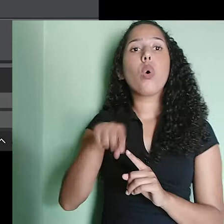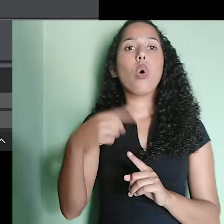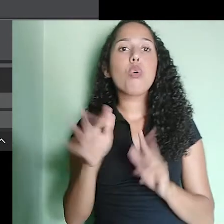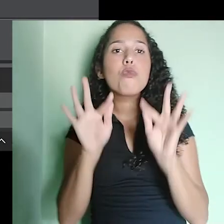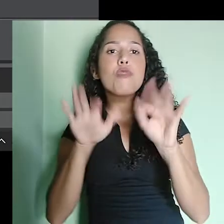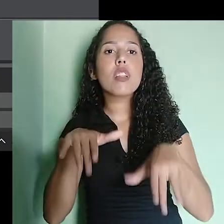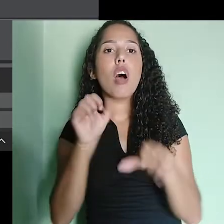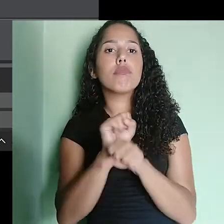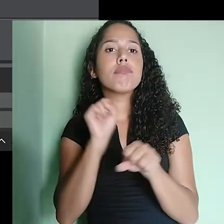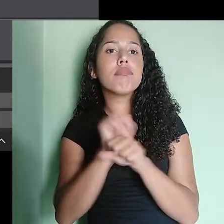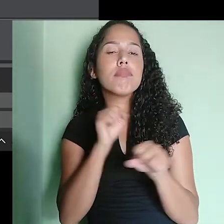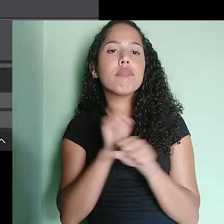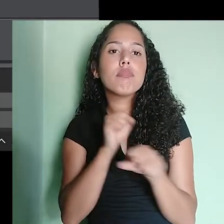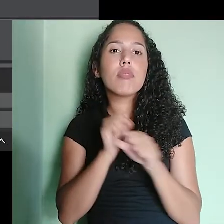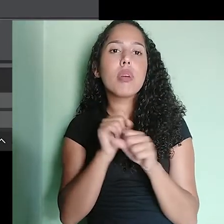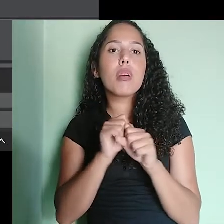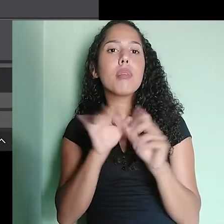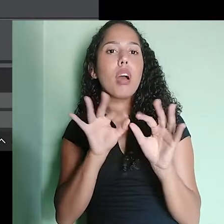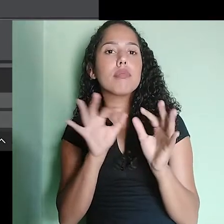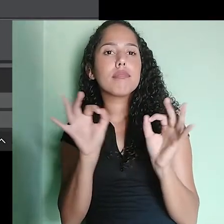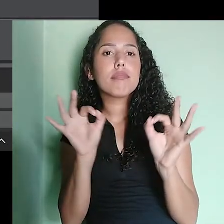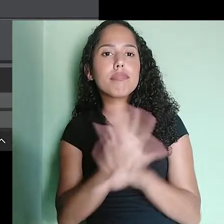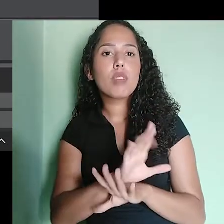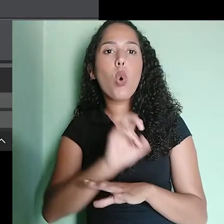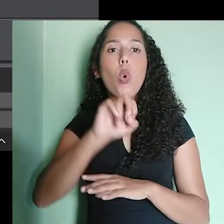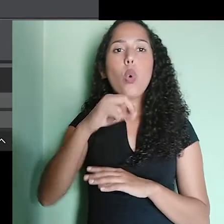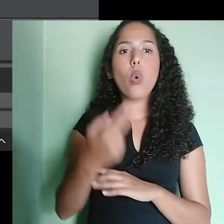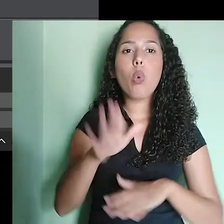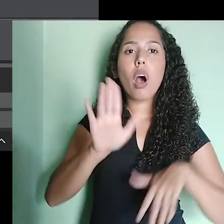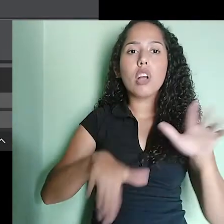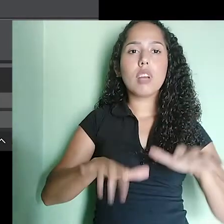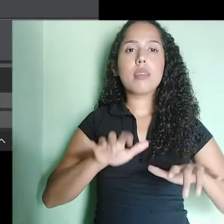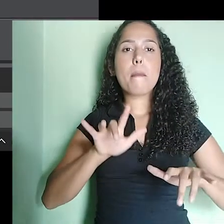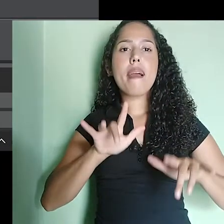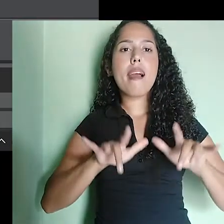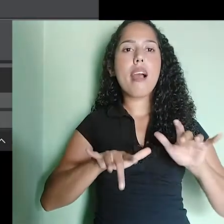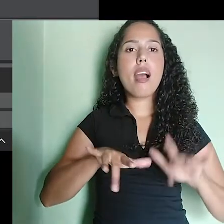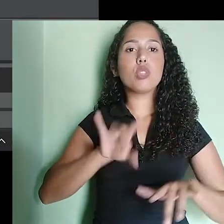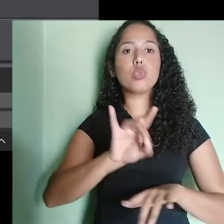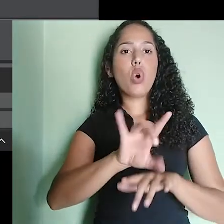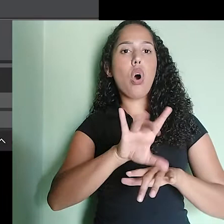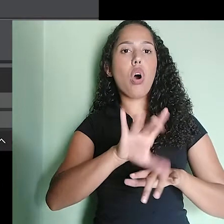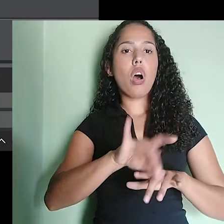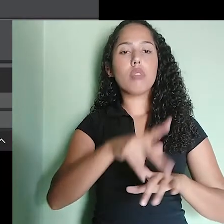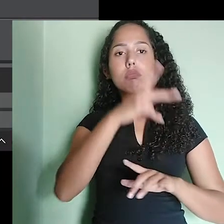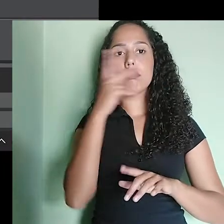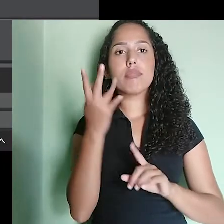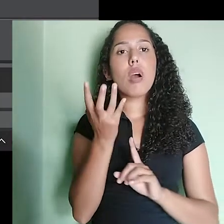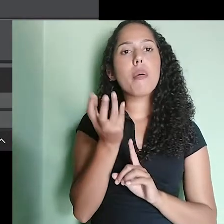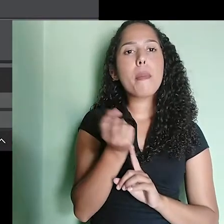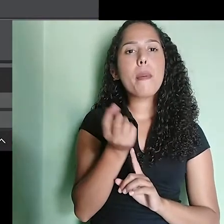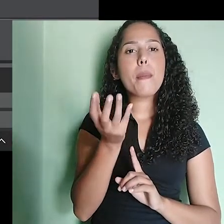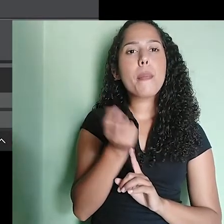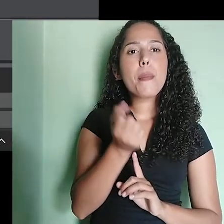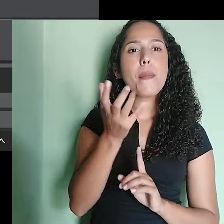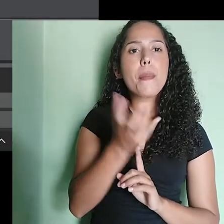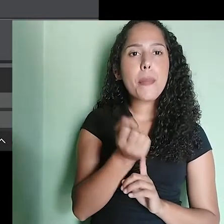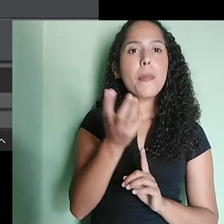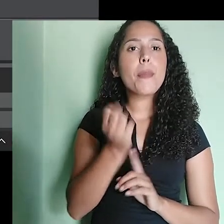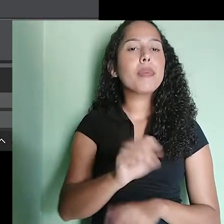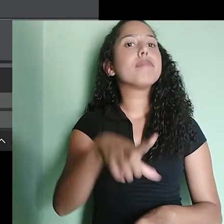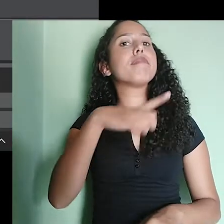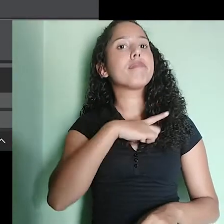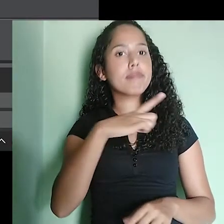acompanhamento acabar, né? Ou de repente no meio teve algum solo, algum instrumento tocando ali e o microfone ficou captando. Então aquele